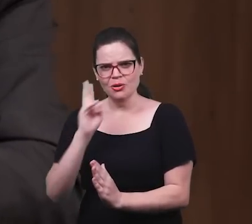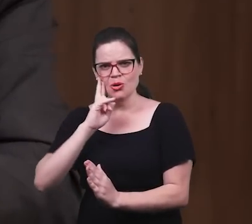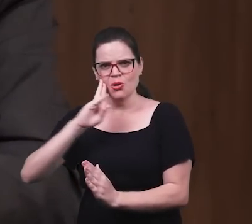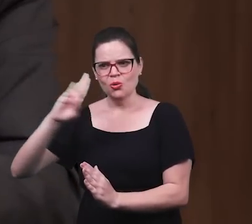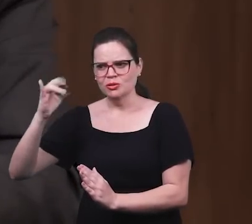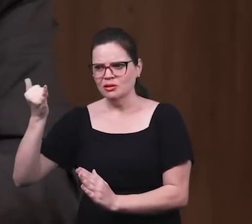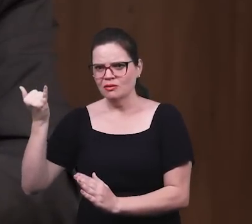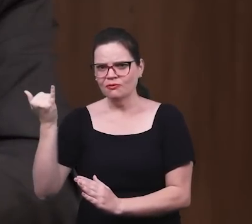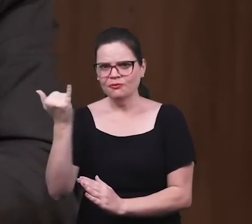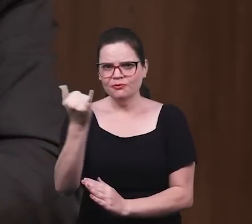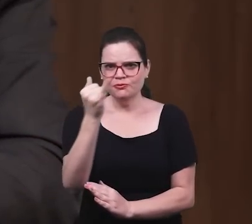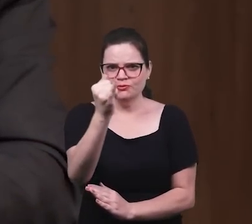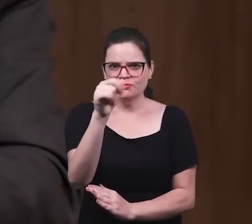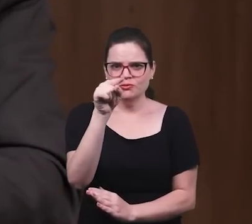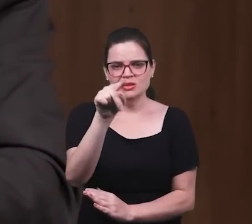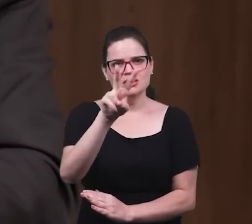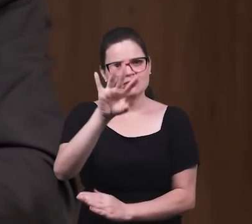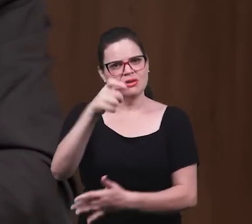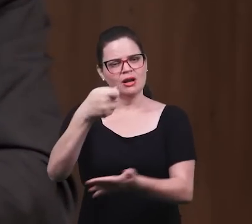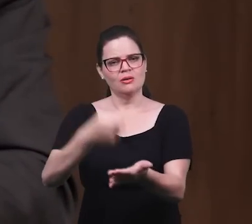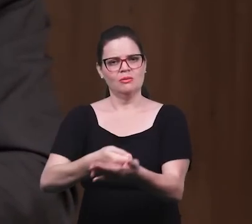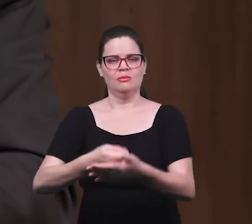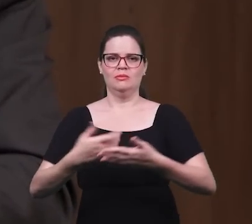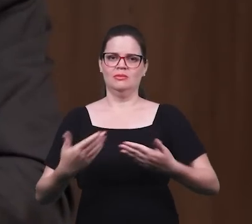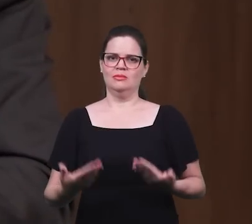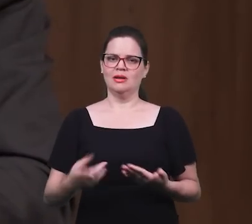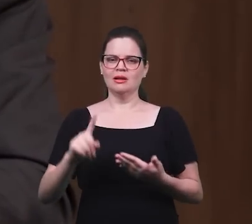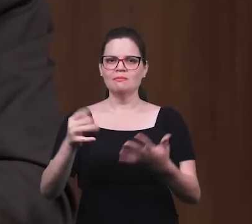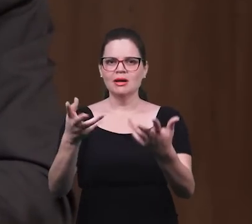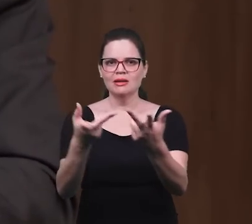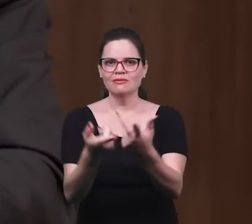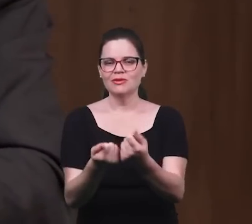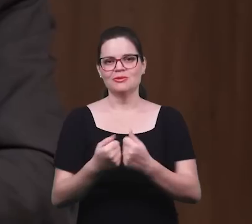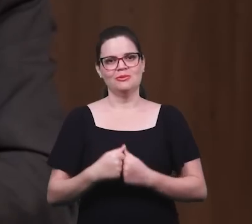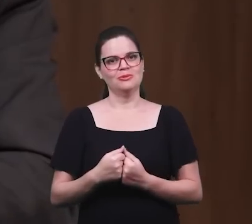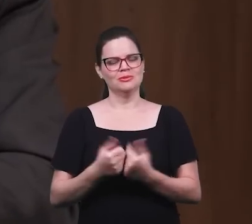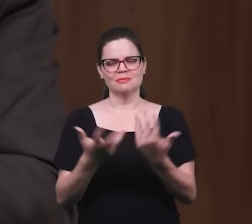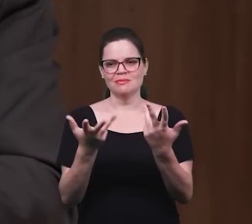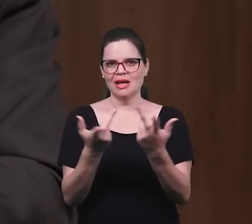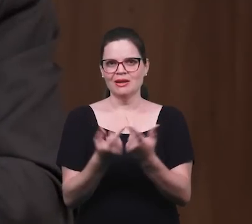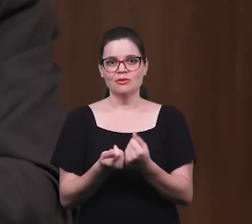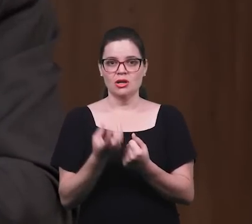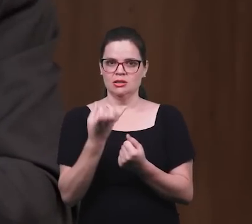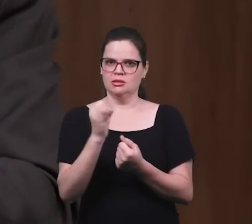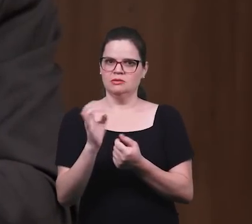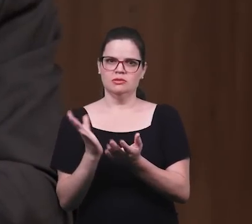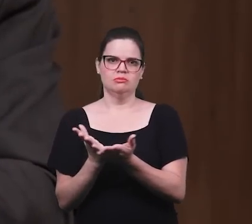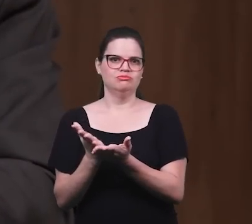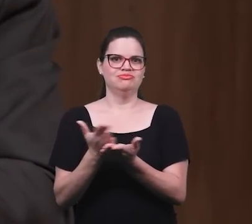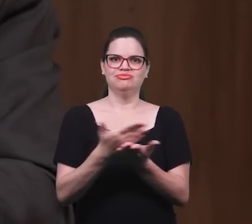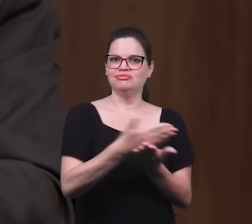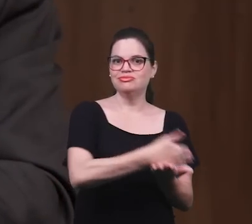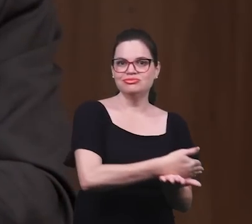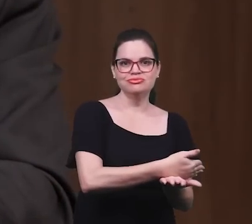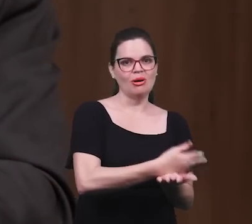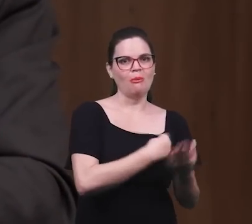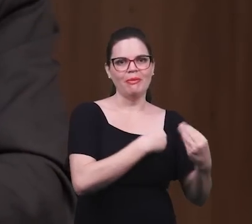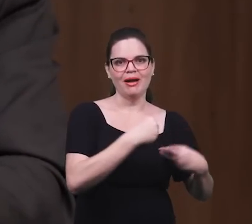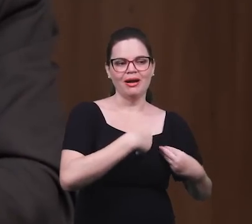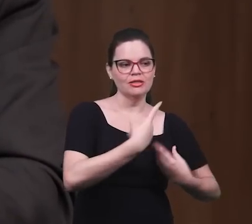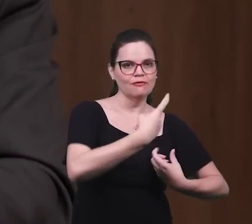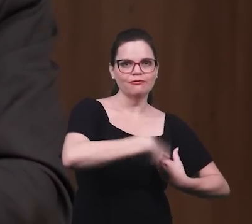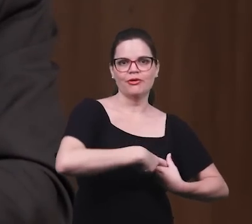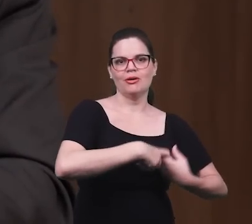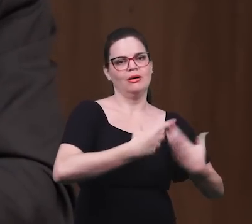profecia vai se manifestar. Olha que coisa extraordinária, já encerrando para passar para vocês. Quer dizer, ele sai em busca... O que ele